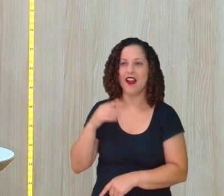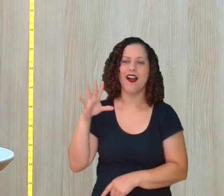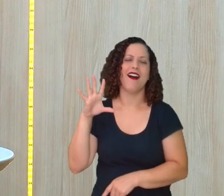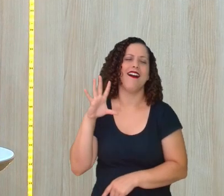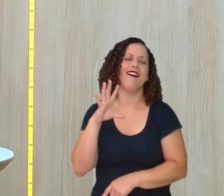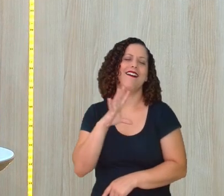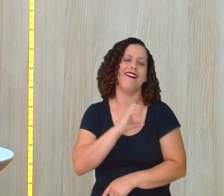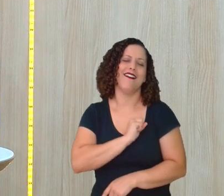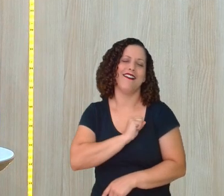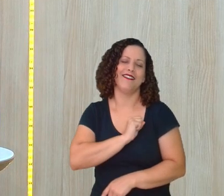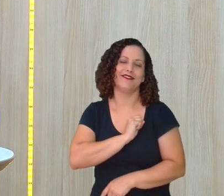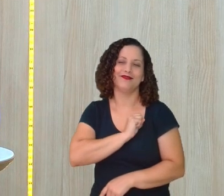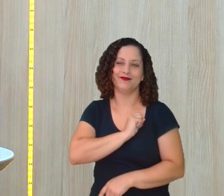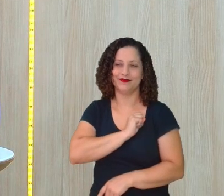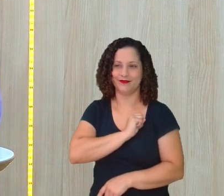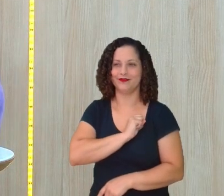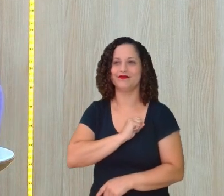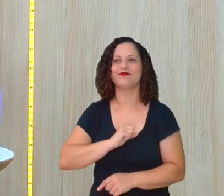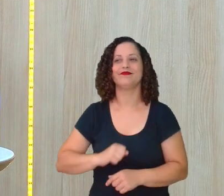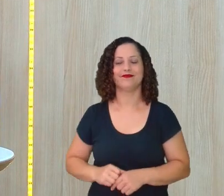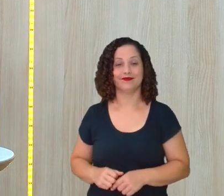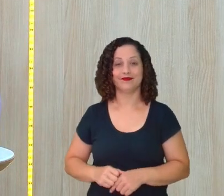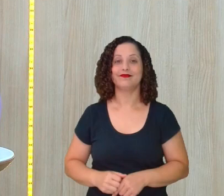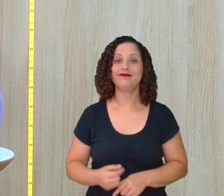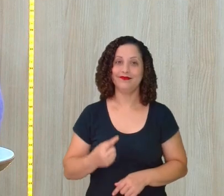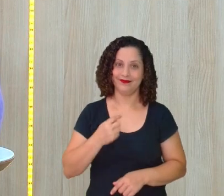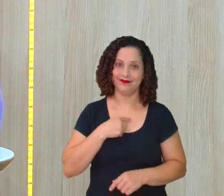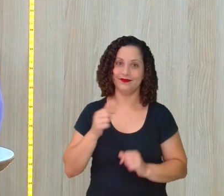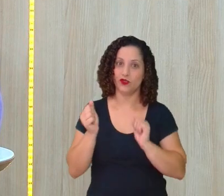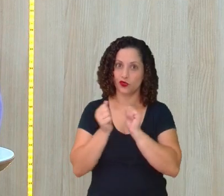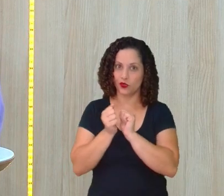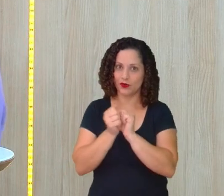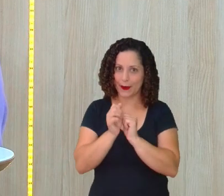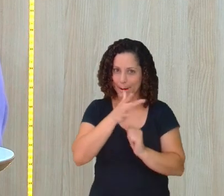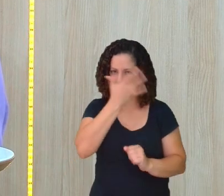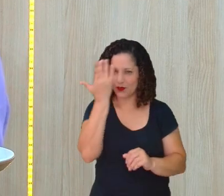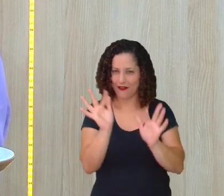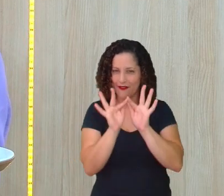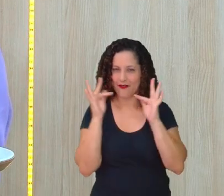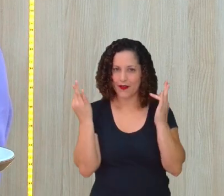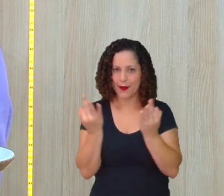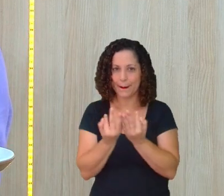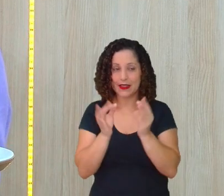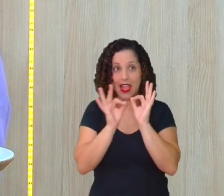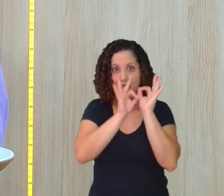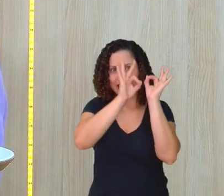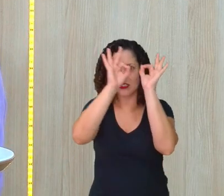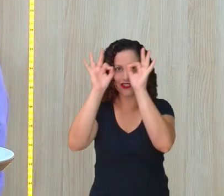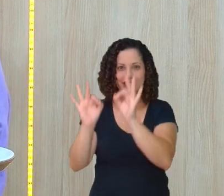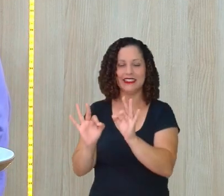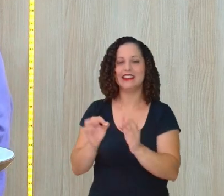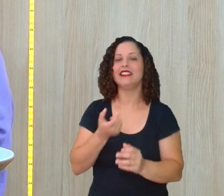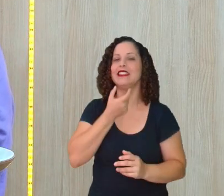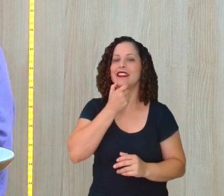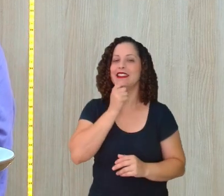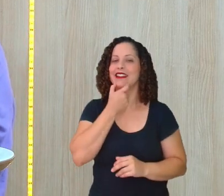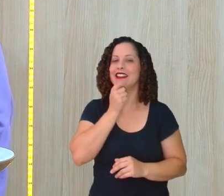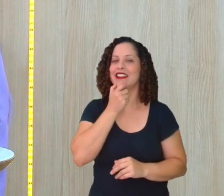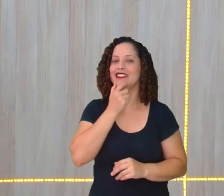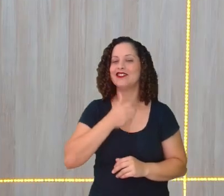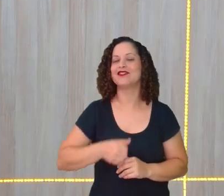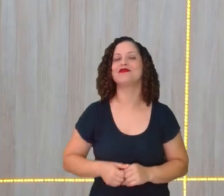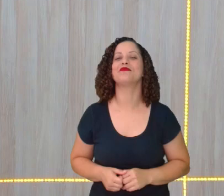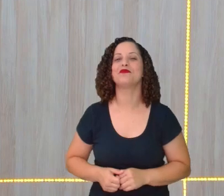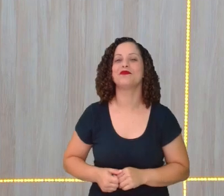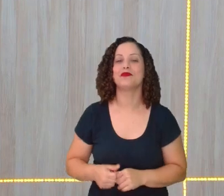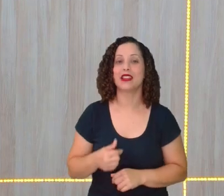amo Grinch. Eu e a rapaziada lá na minha casa. E a gente assiste em inglês, hein? Olha que maravilha. Eu até